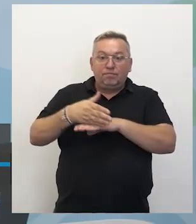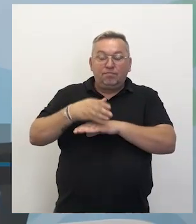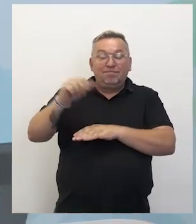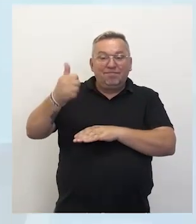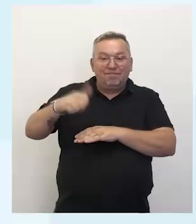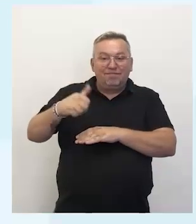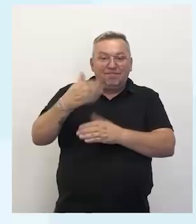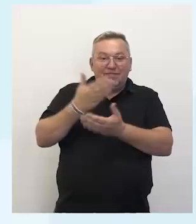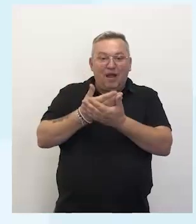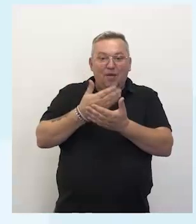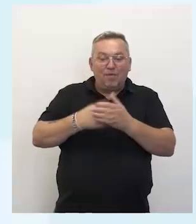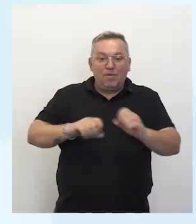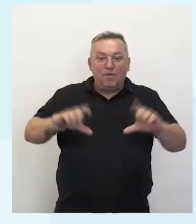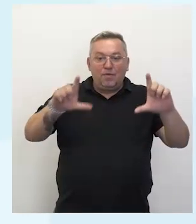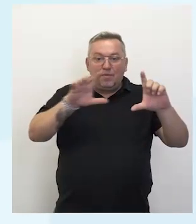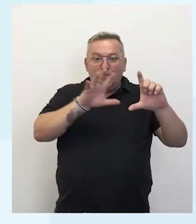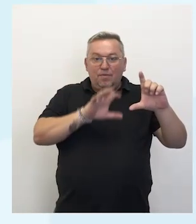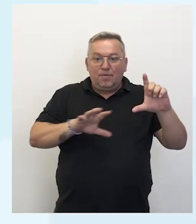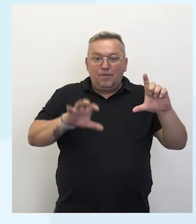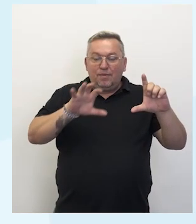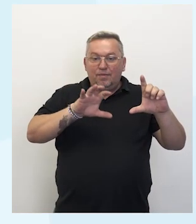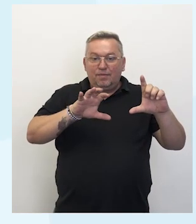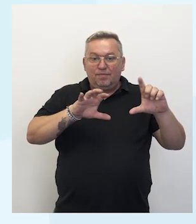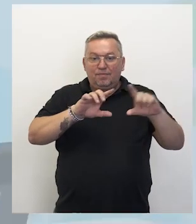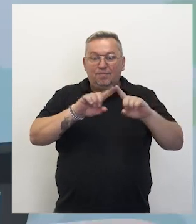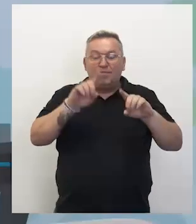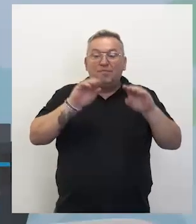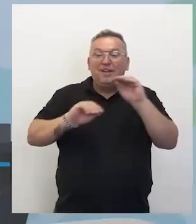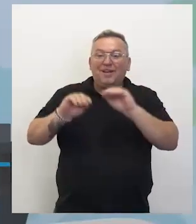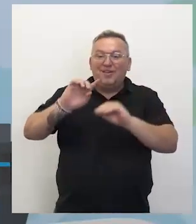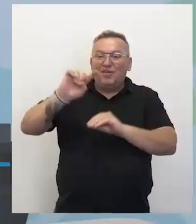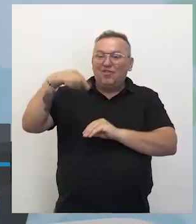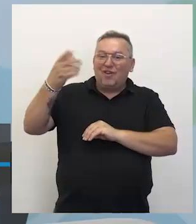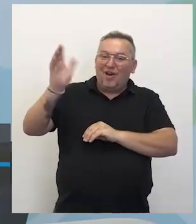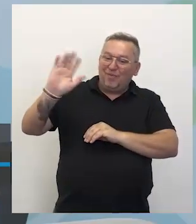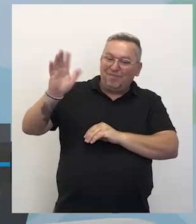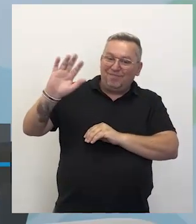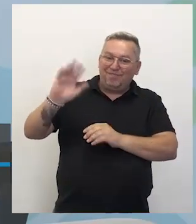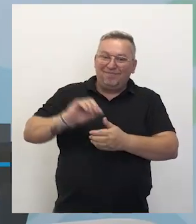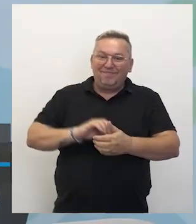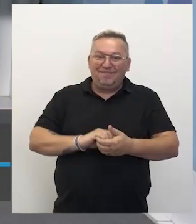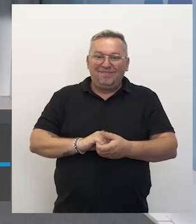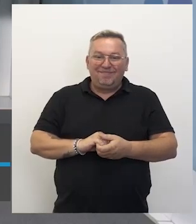a nossa aula. Temos aí o QR Code, ok? Beijos, até a próxima. Tchau, tchau.